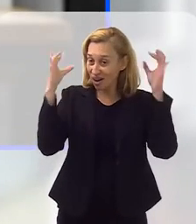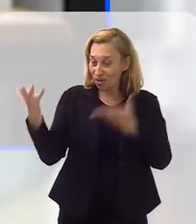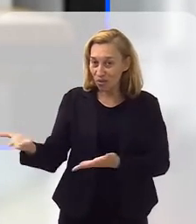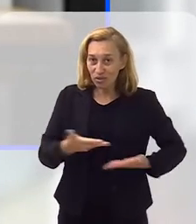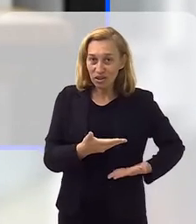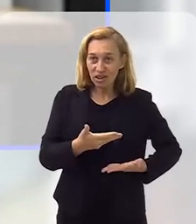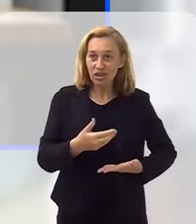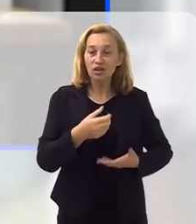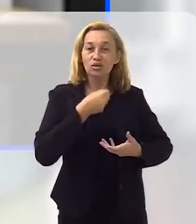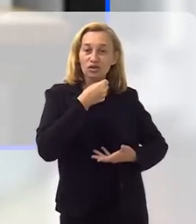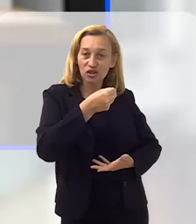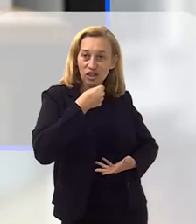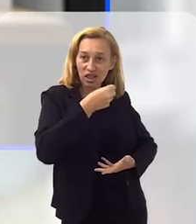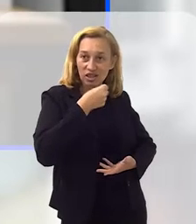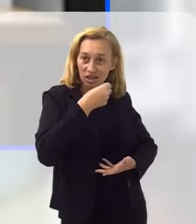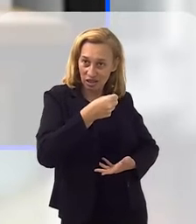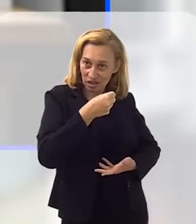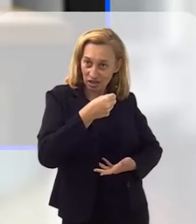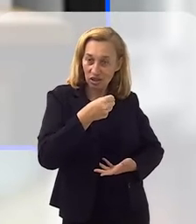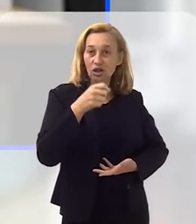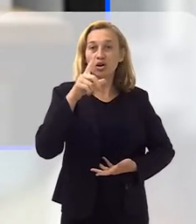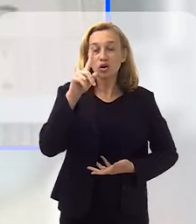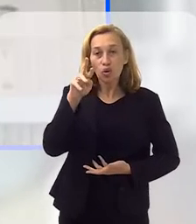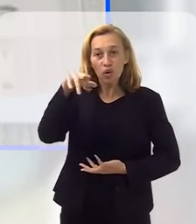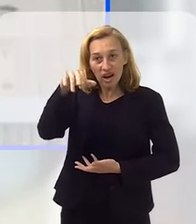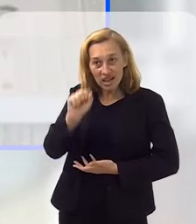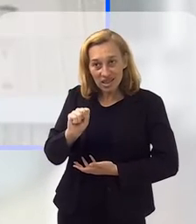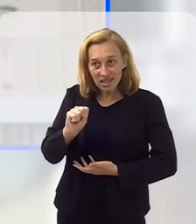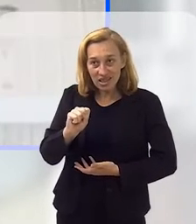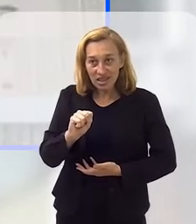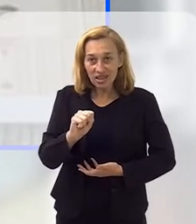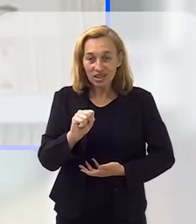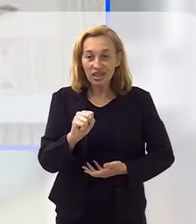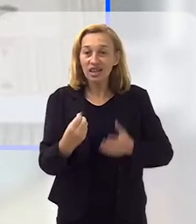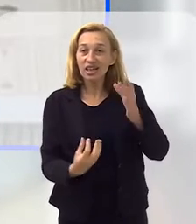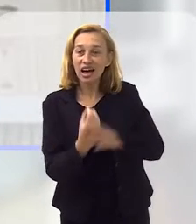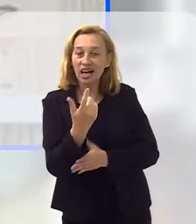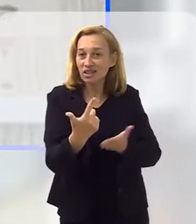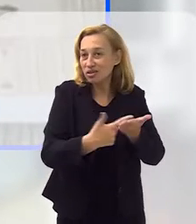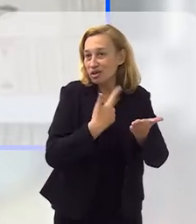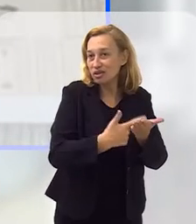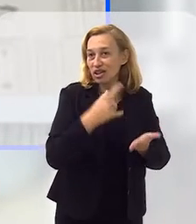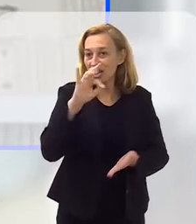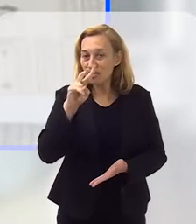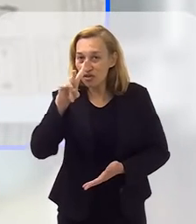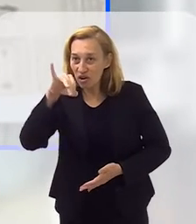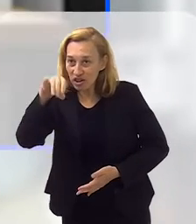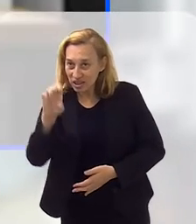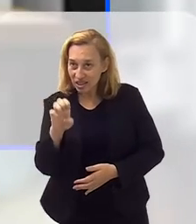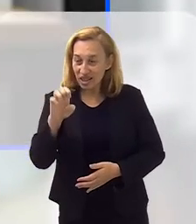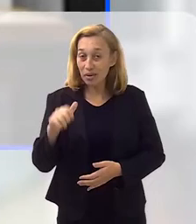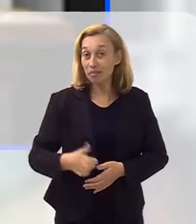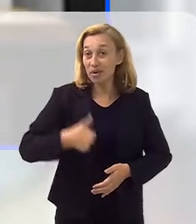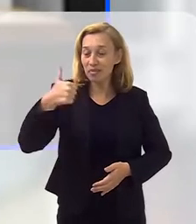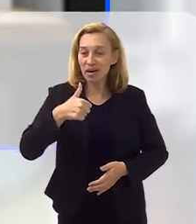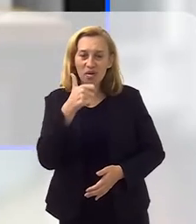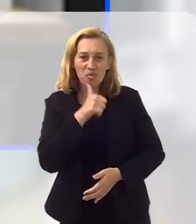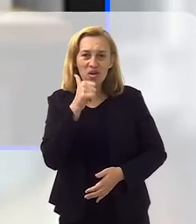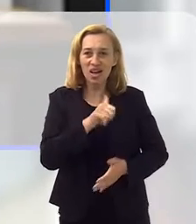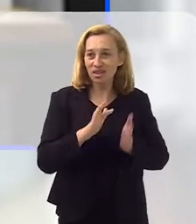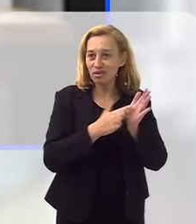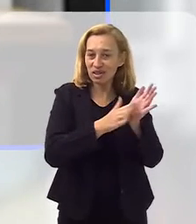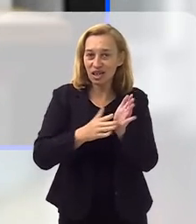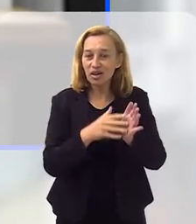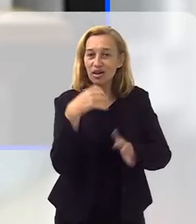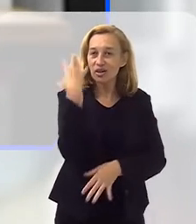especial, convidamos o jornalista e crítico musical Lucas Nobili, autor do livro Dona Ivone Lara, a Primeira Dama do